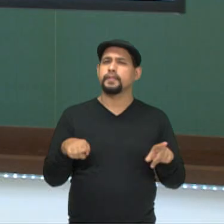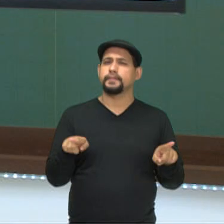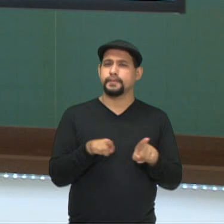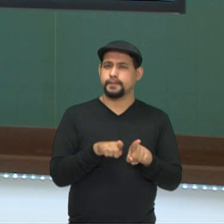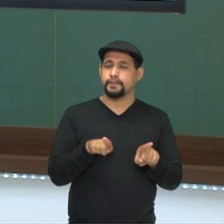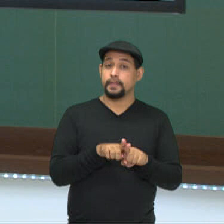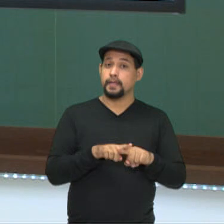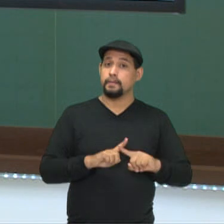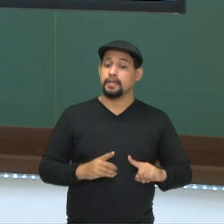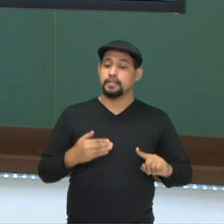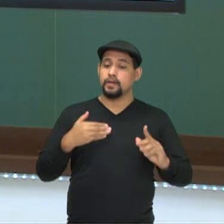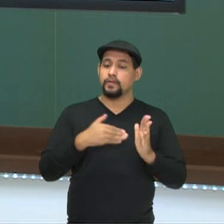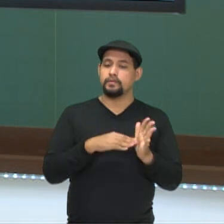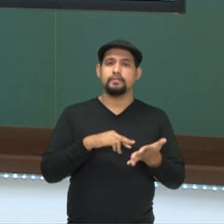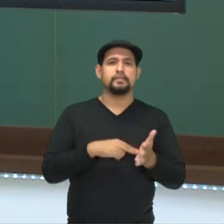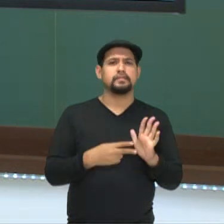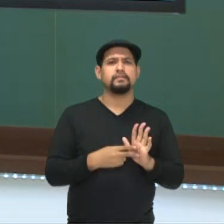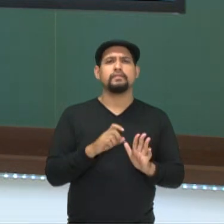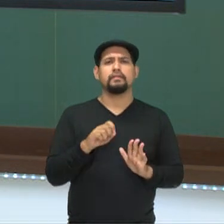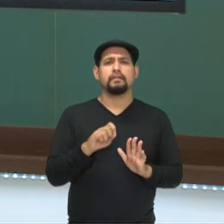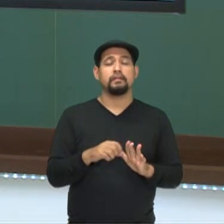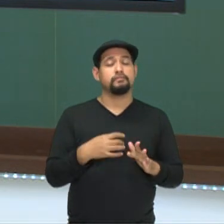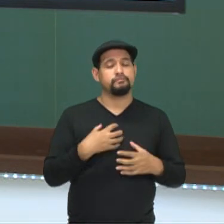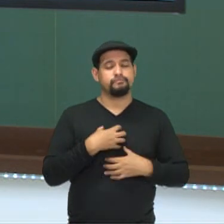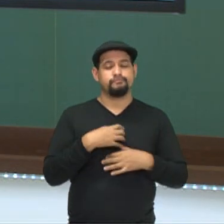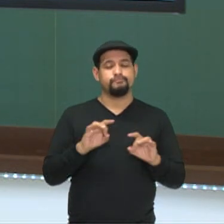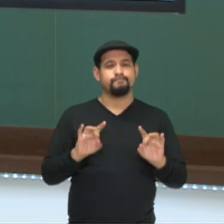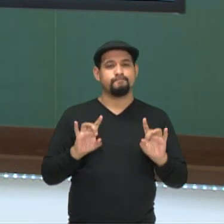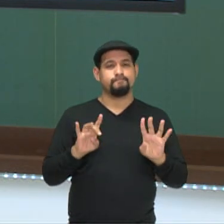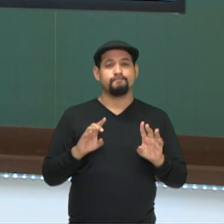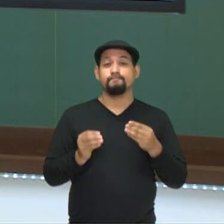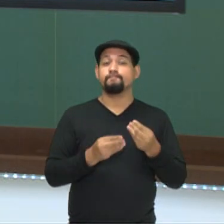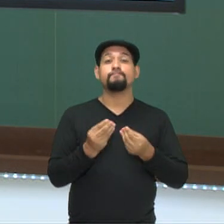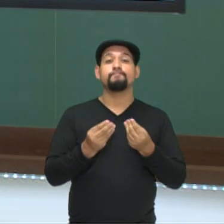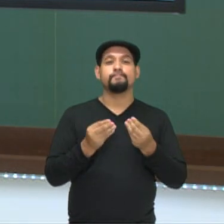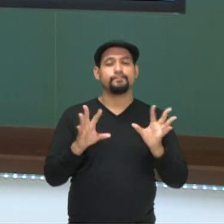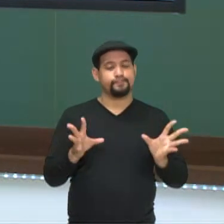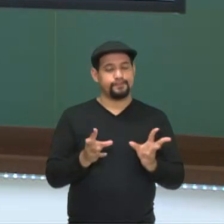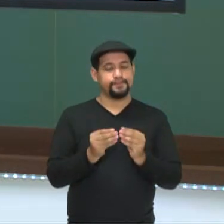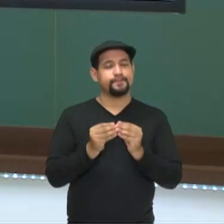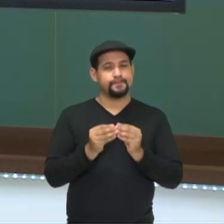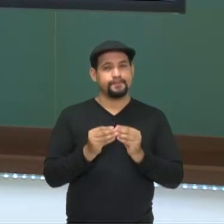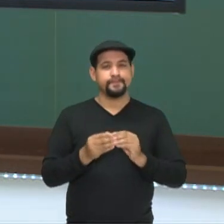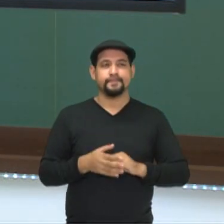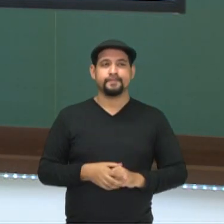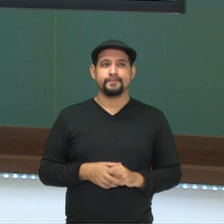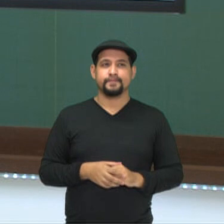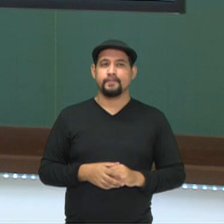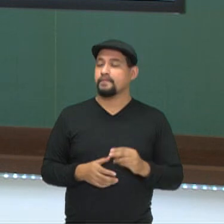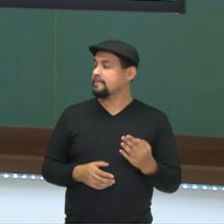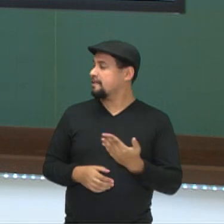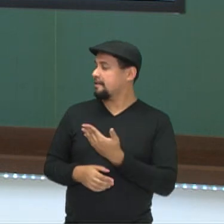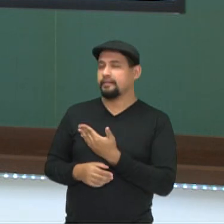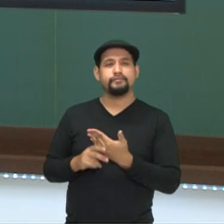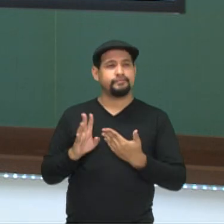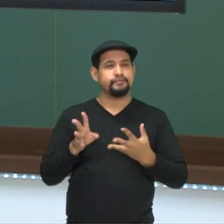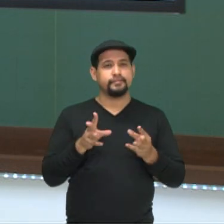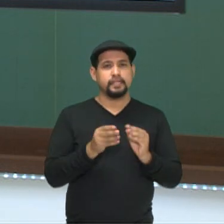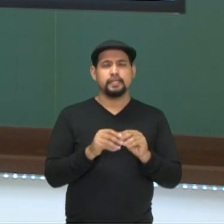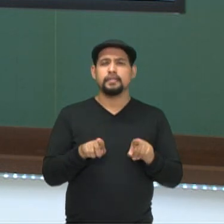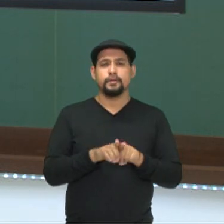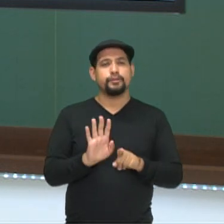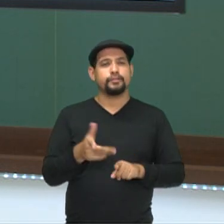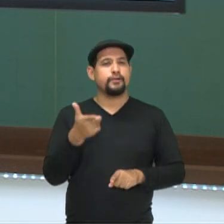também só que essa última está numa forma especial a forma reduzida Ok estando na forma reduzida